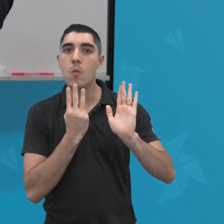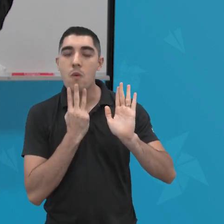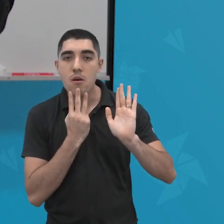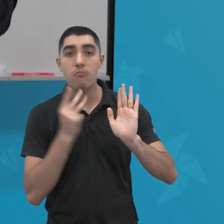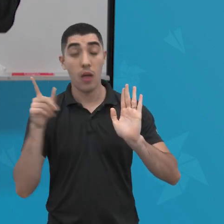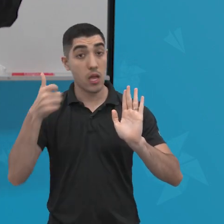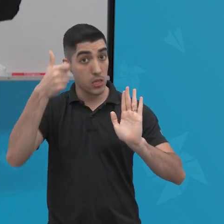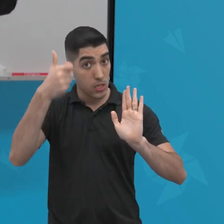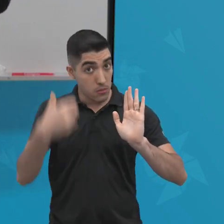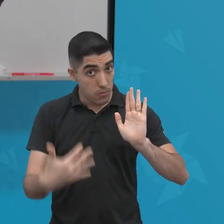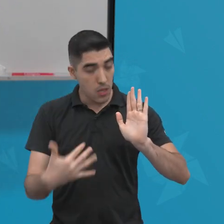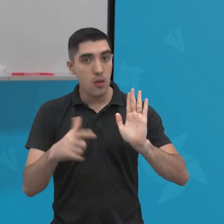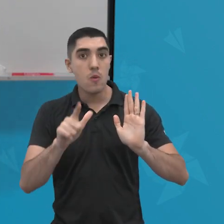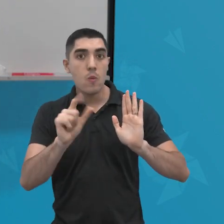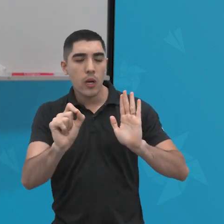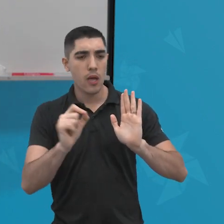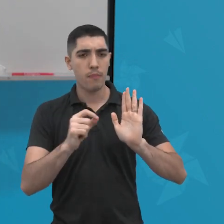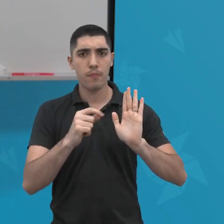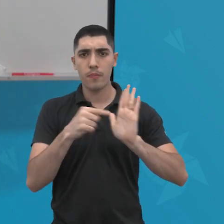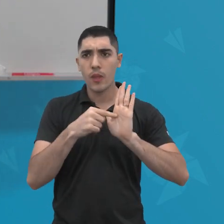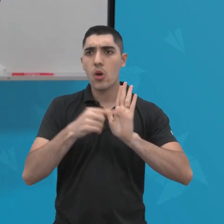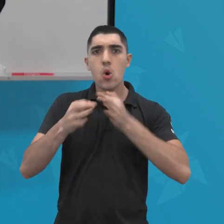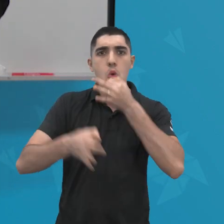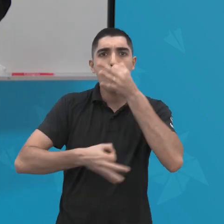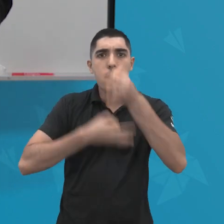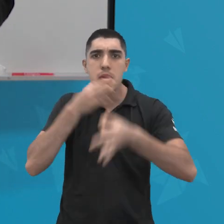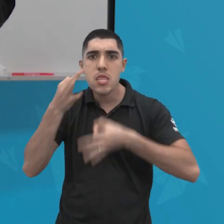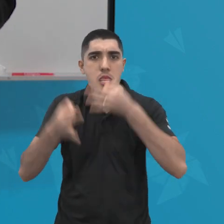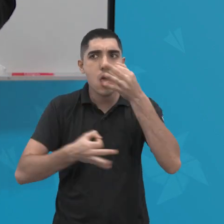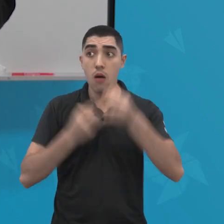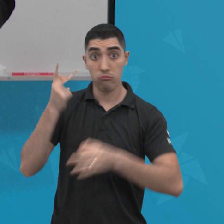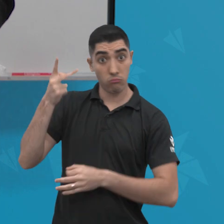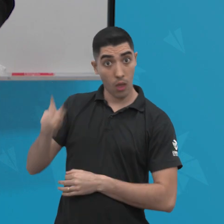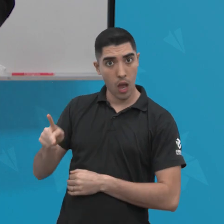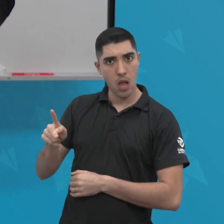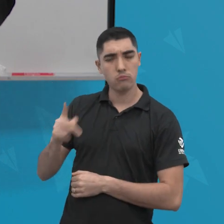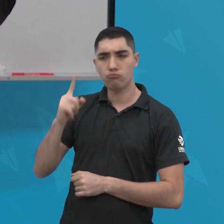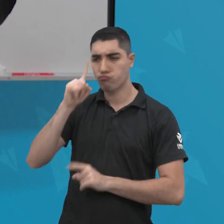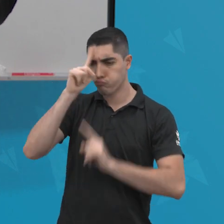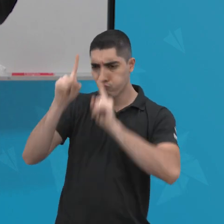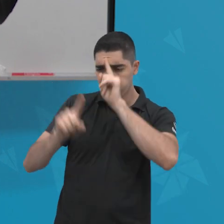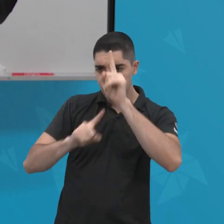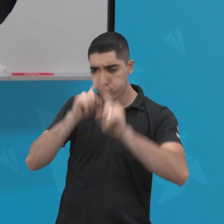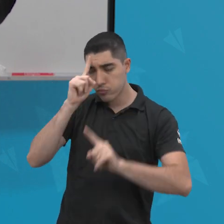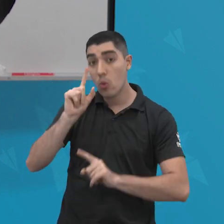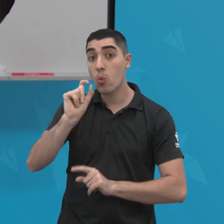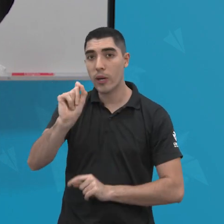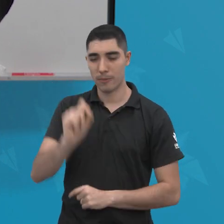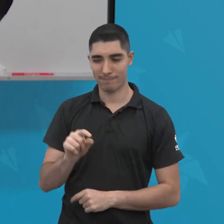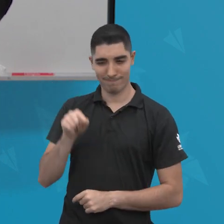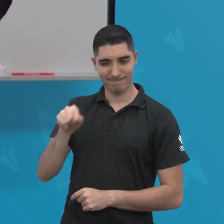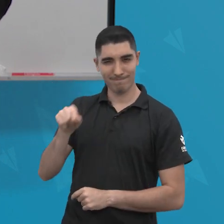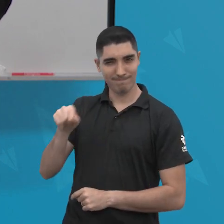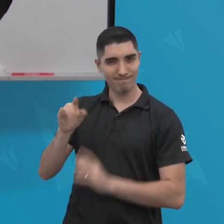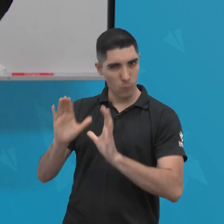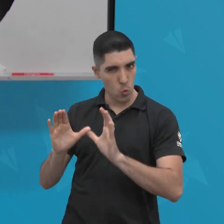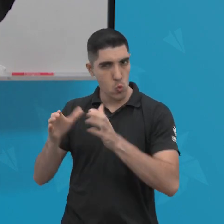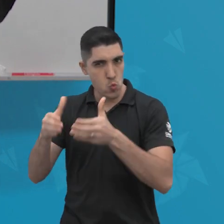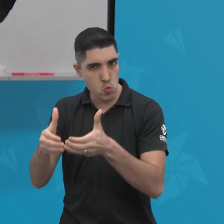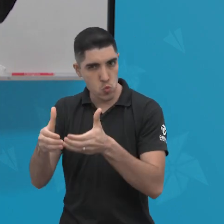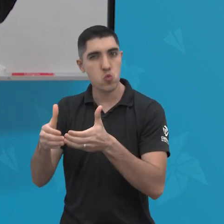o argumento com uma série de ideias, segundo a qual a Reforma